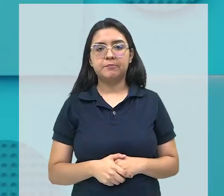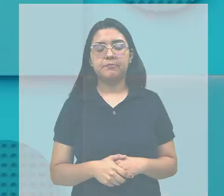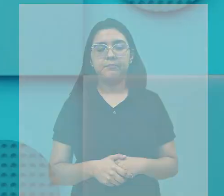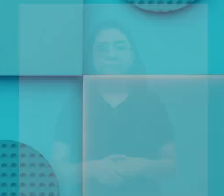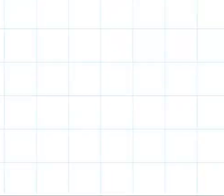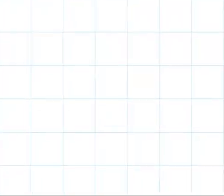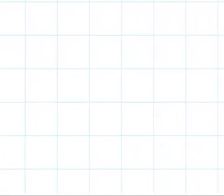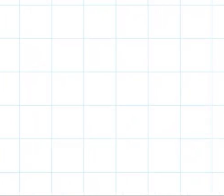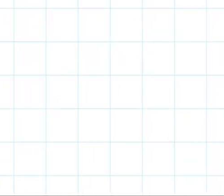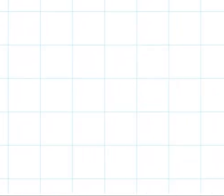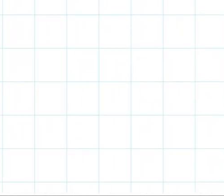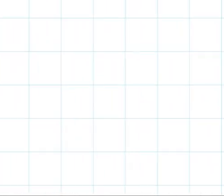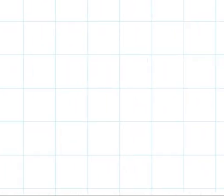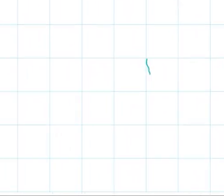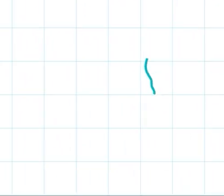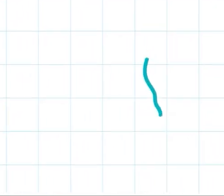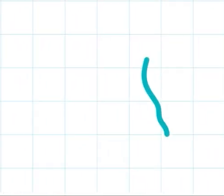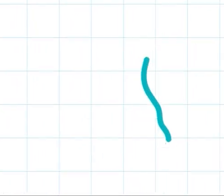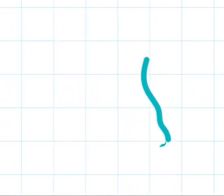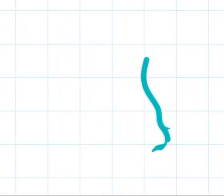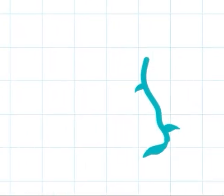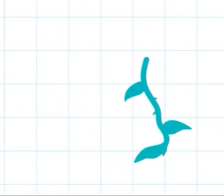socorros.